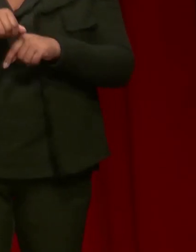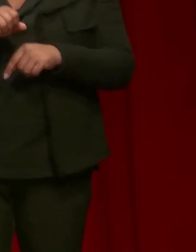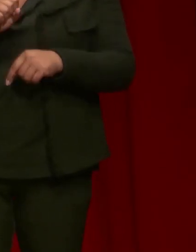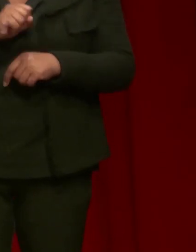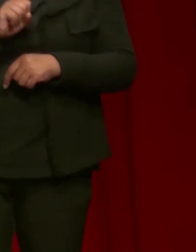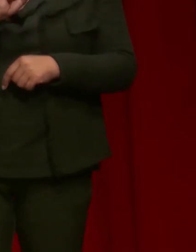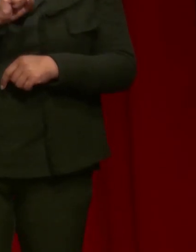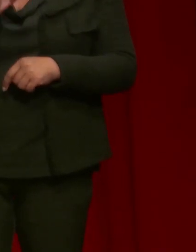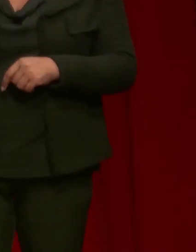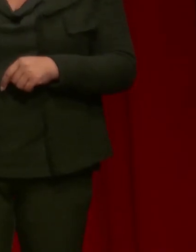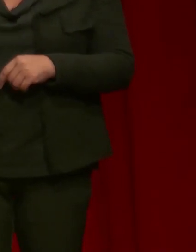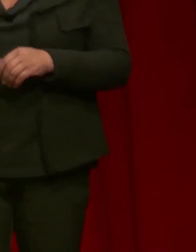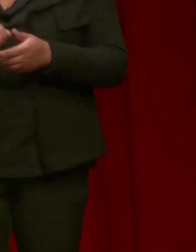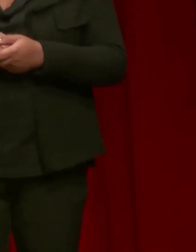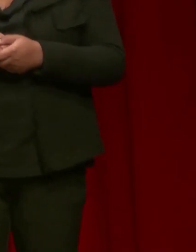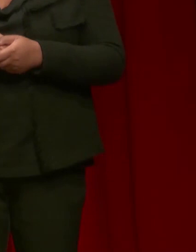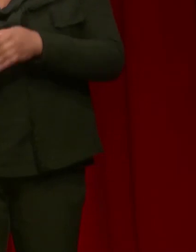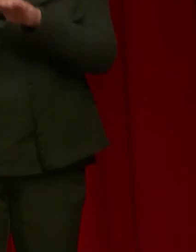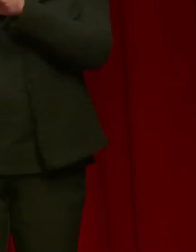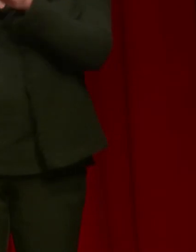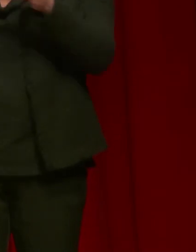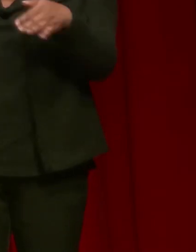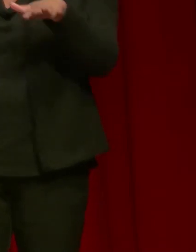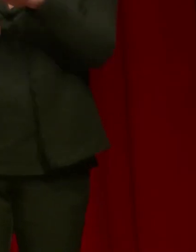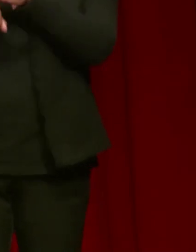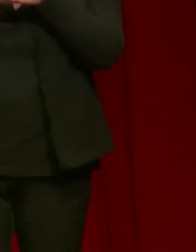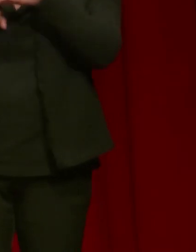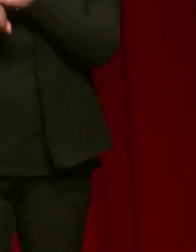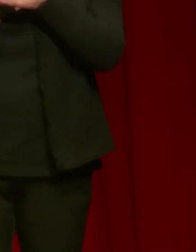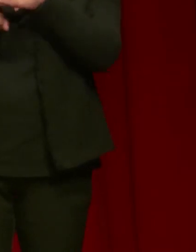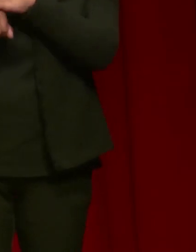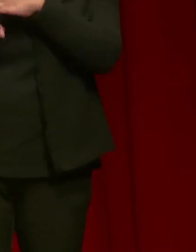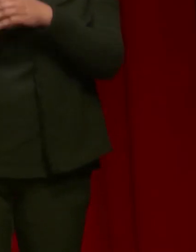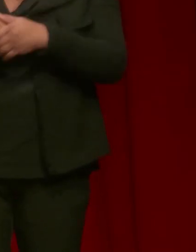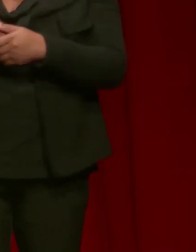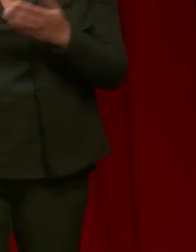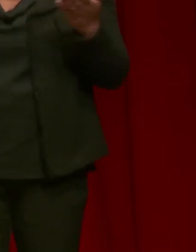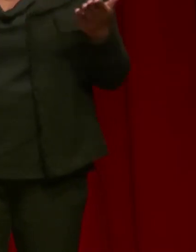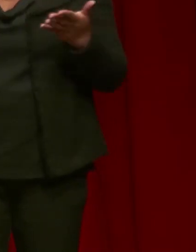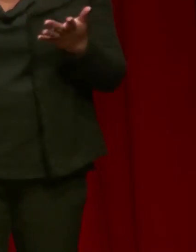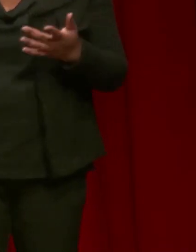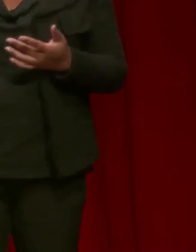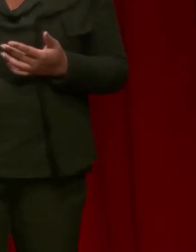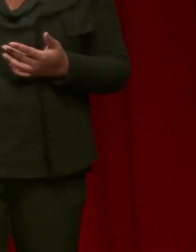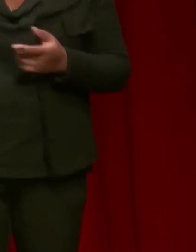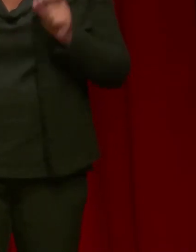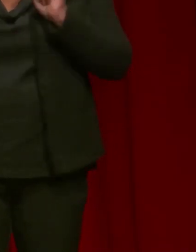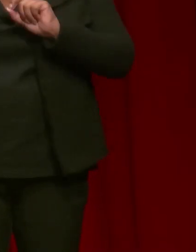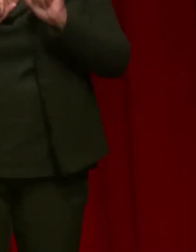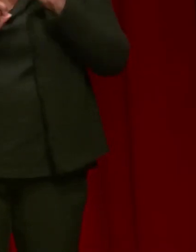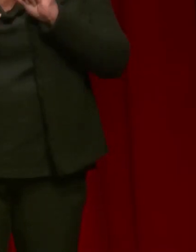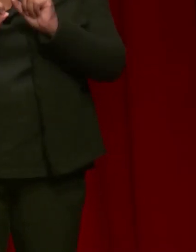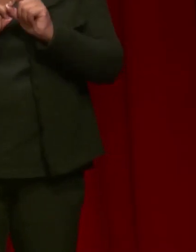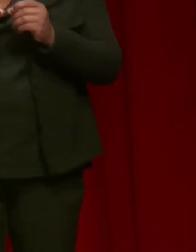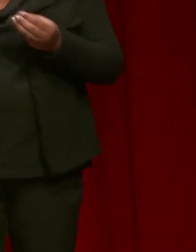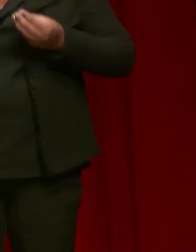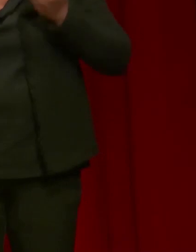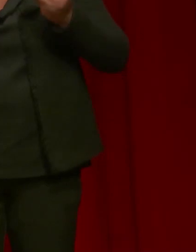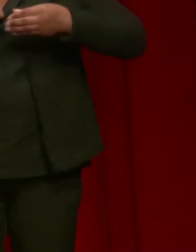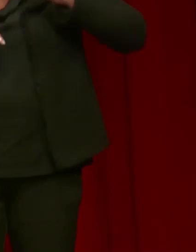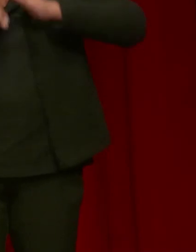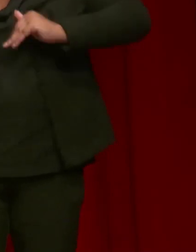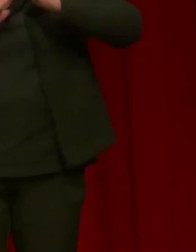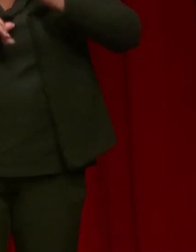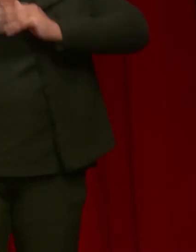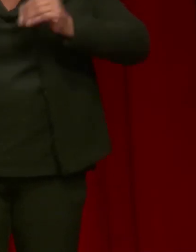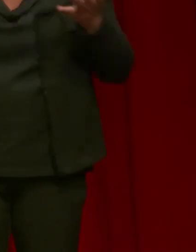vai mediar esse painel para a gente. E a ideia desse painel, pessoal, é a gente ter noções práticas de